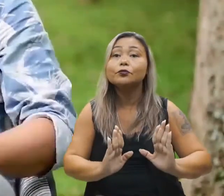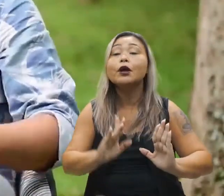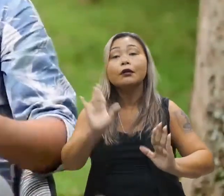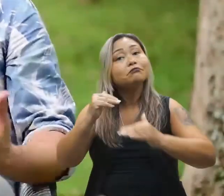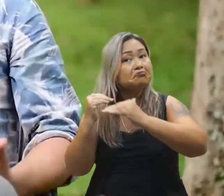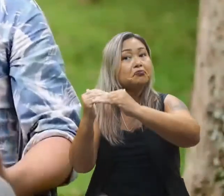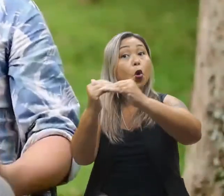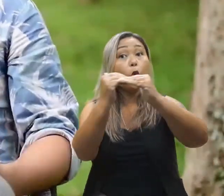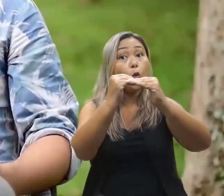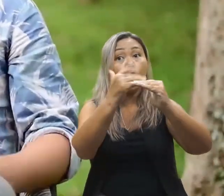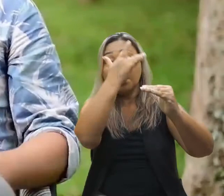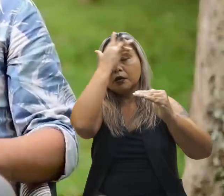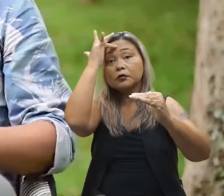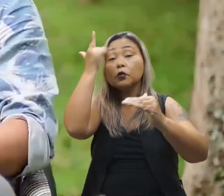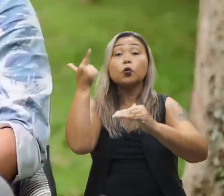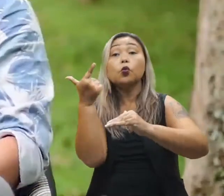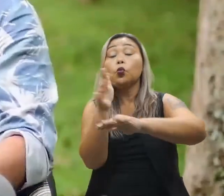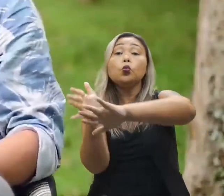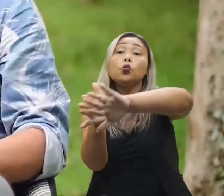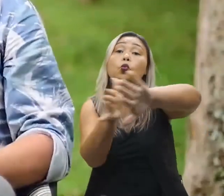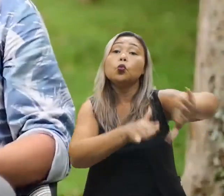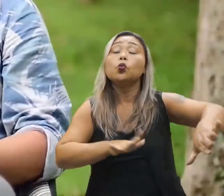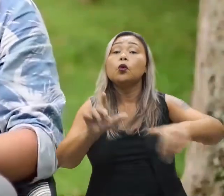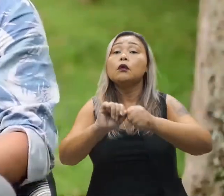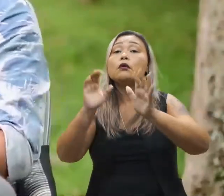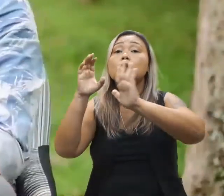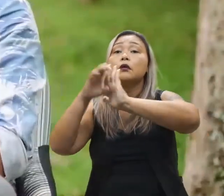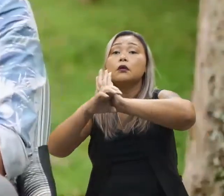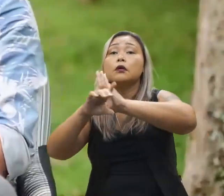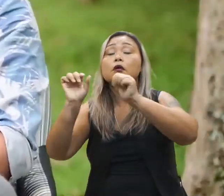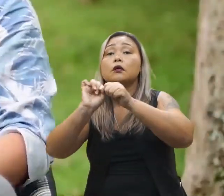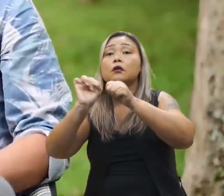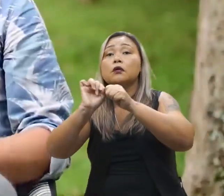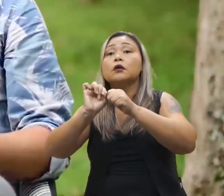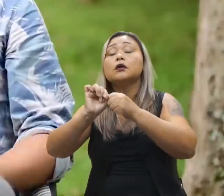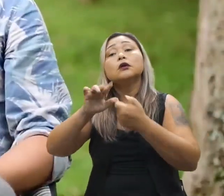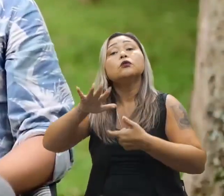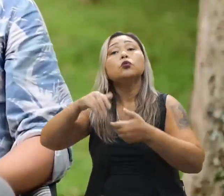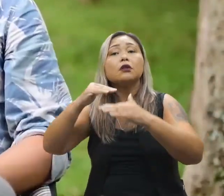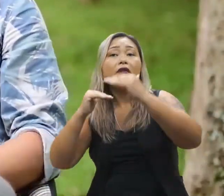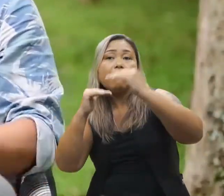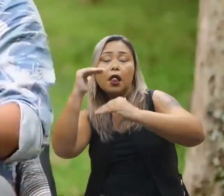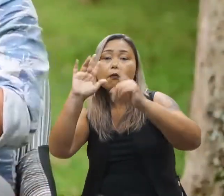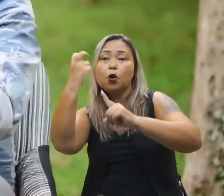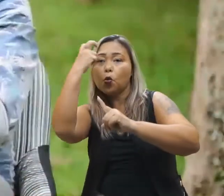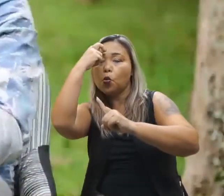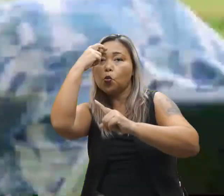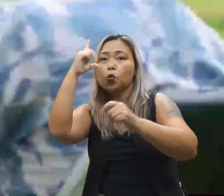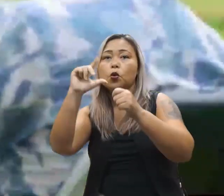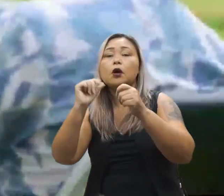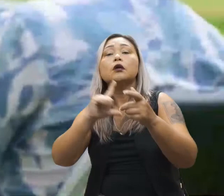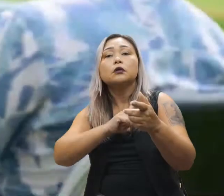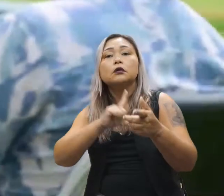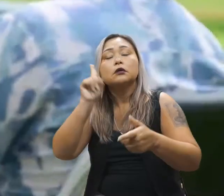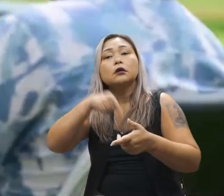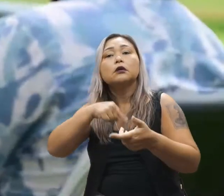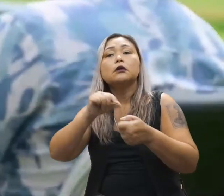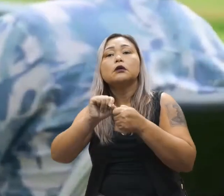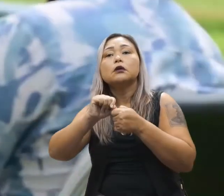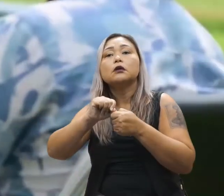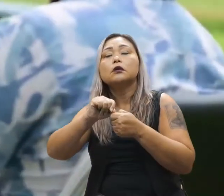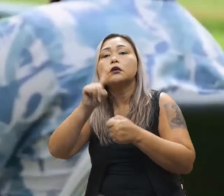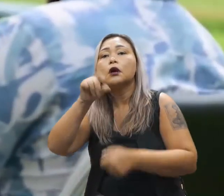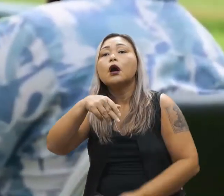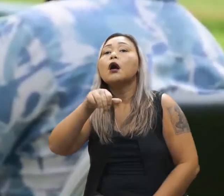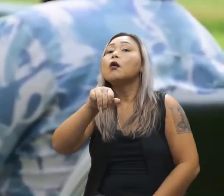Entretanto, há uma outra escola, que é a escola do relativismo cultural. Tem um cara muito importante dessa escola que é o Boaventura